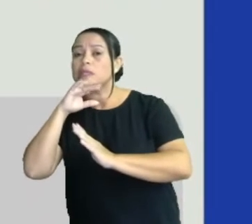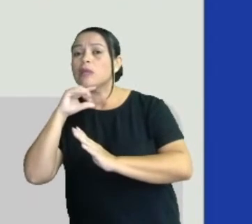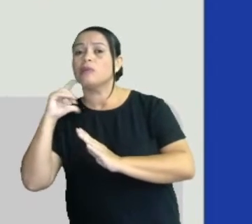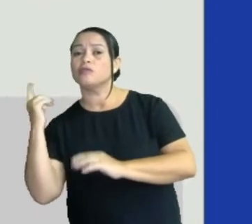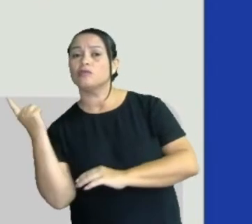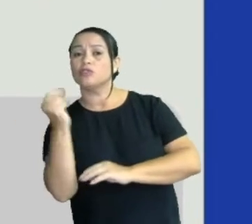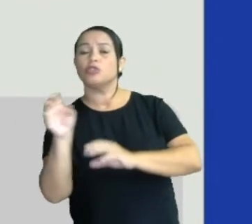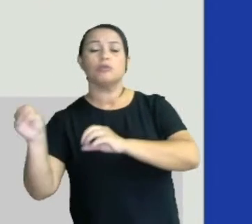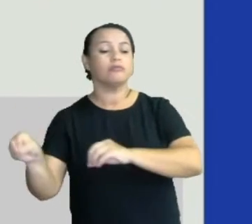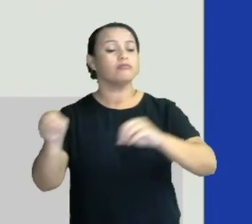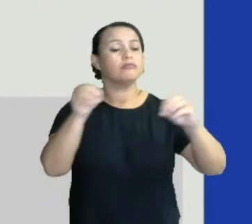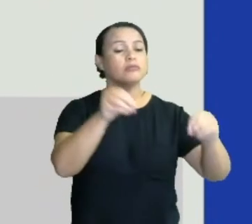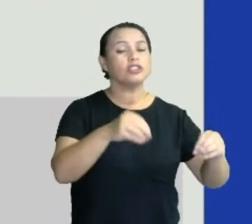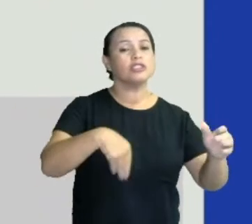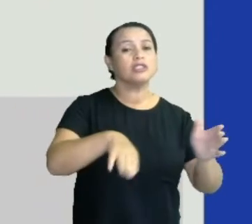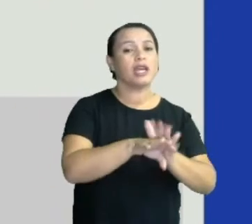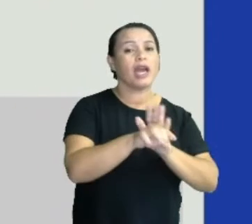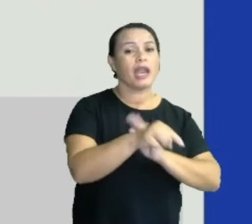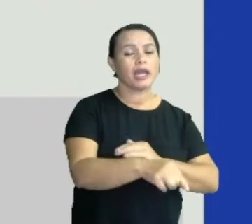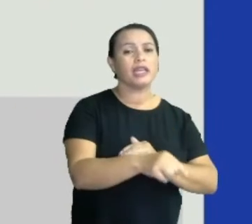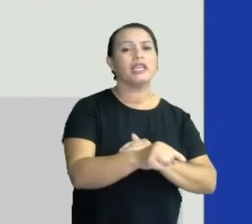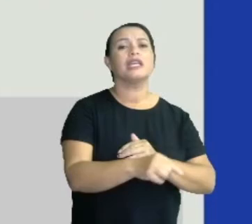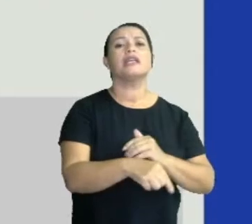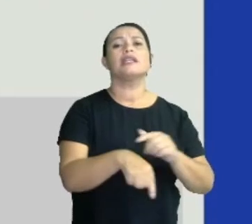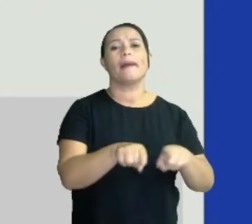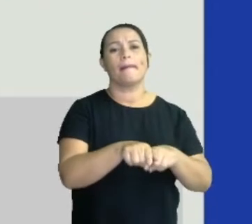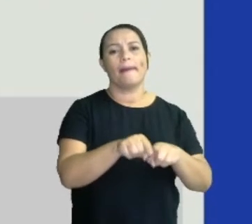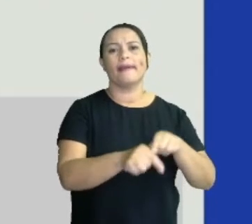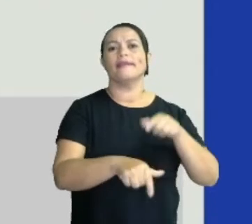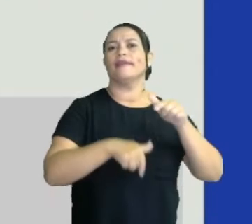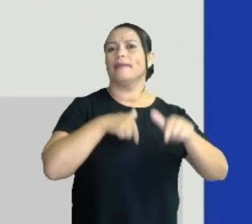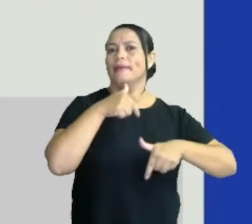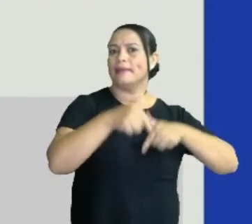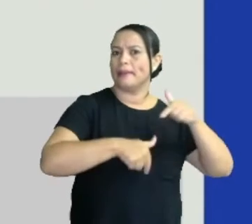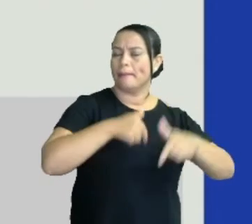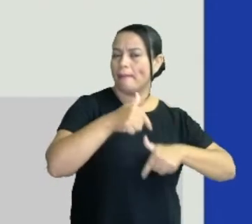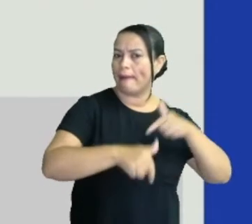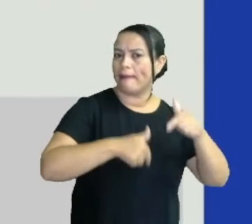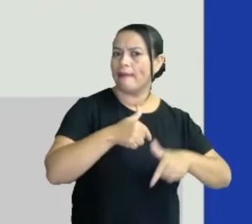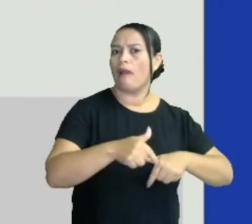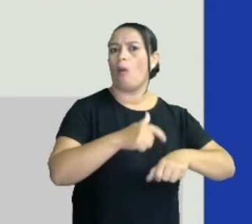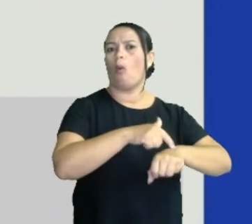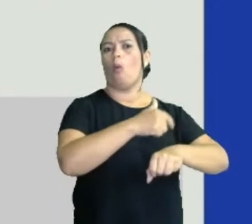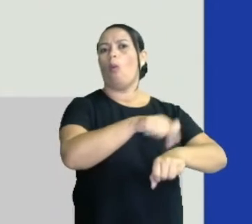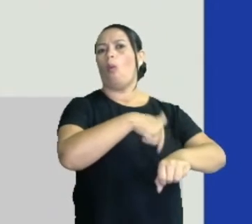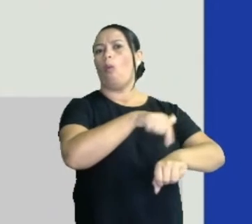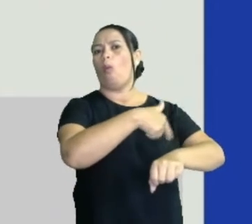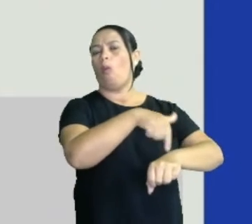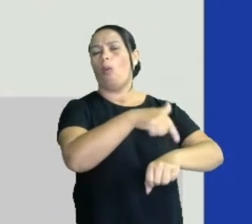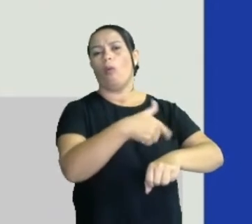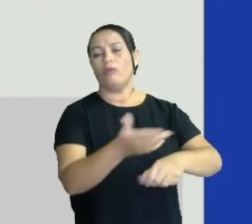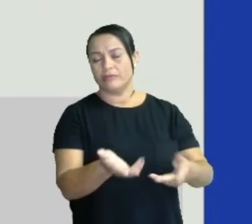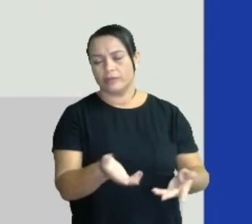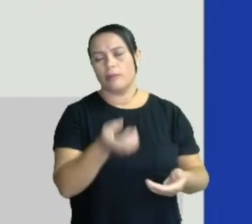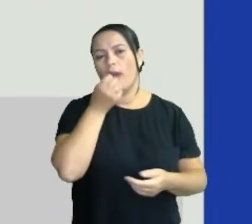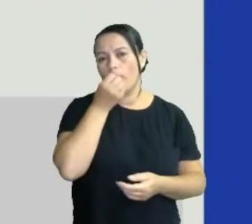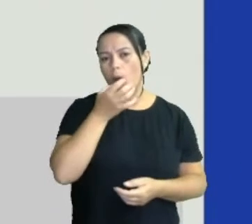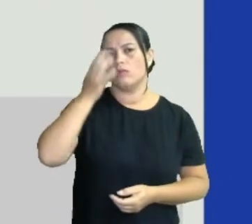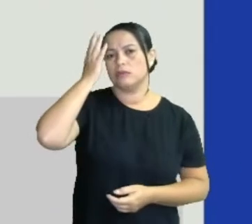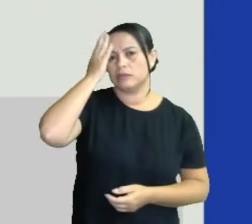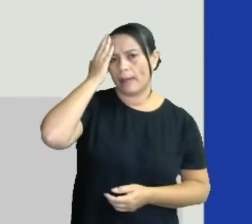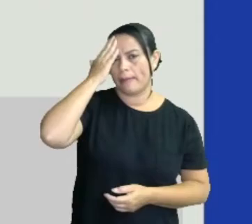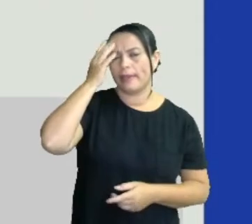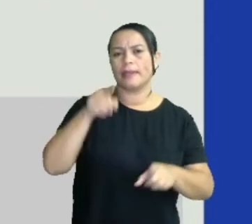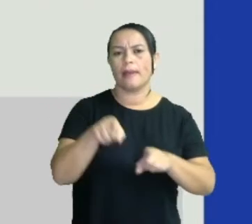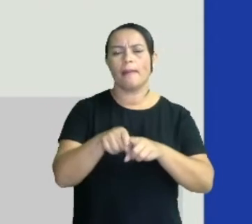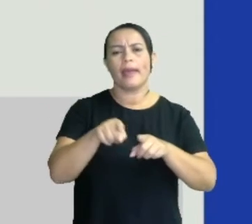ainda chegaram a cumprir jornadas de trabalho excessivas. Então, é bom a gente